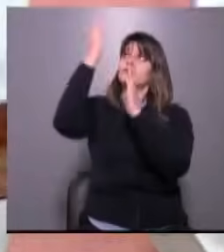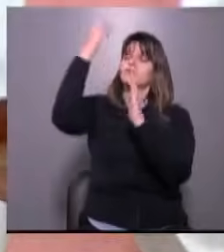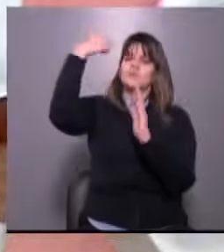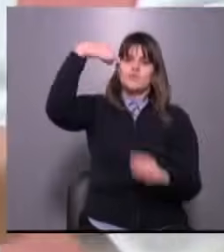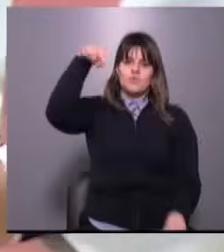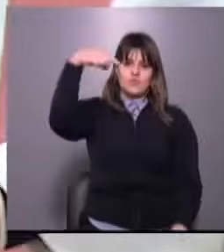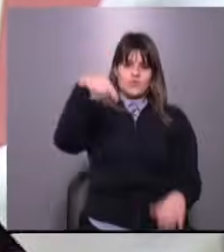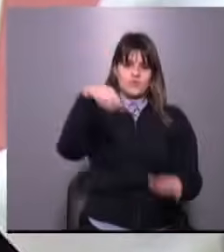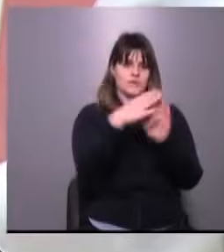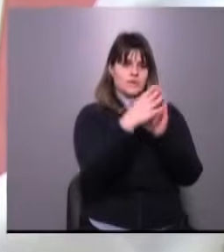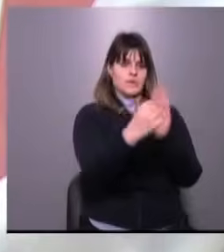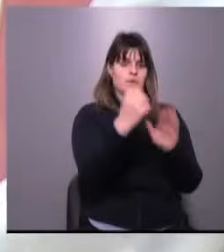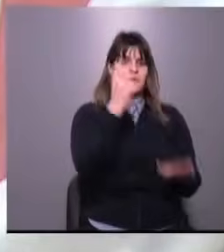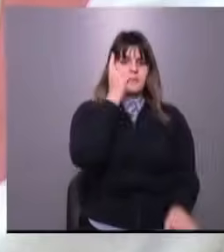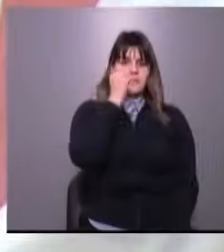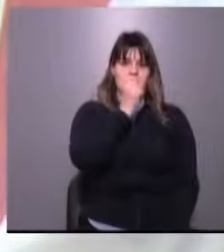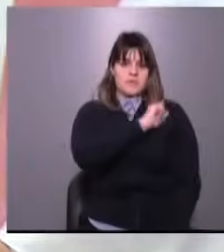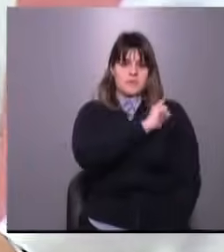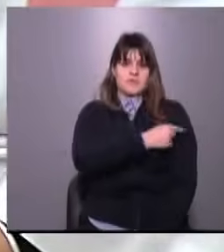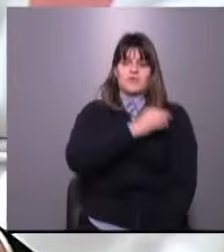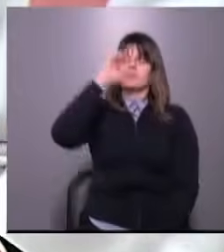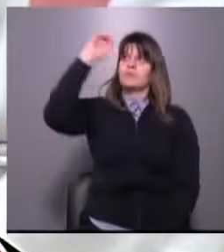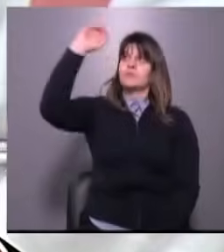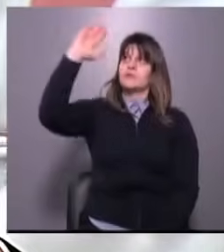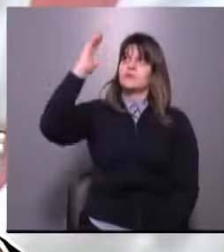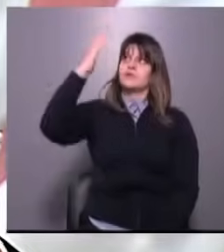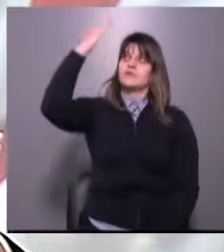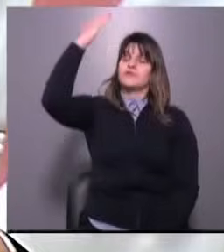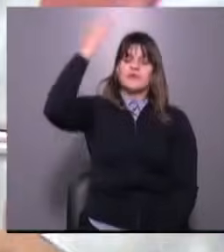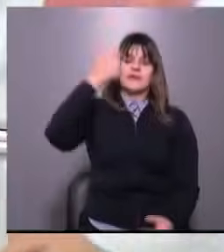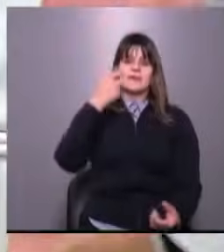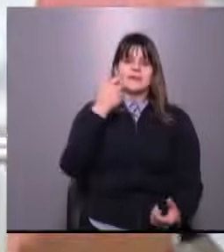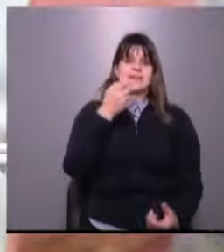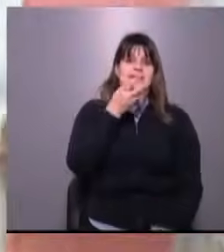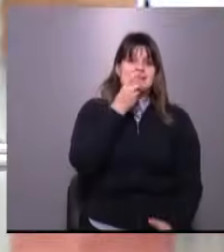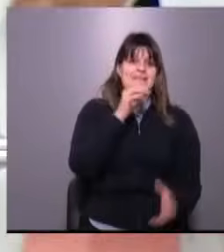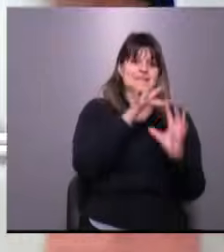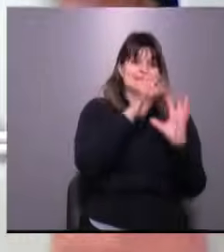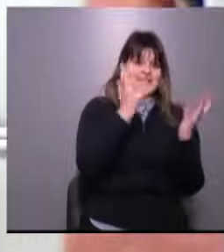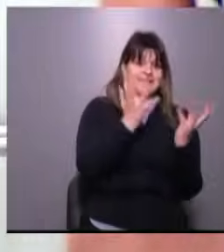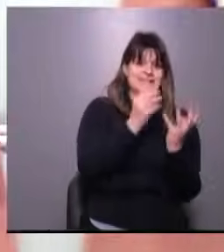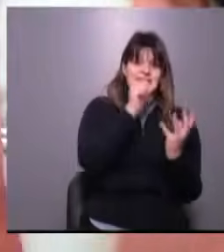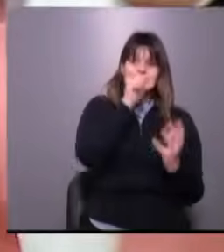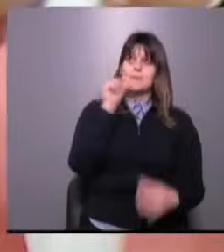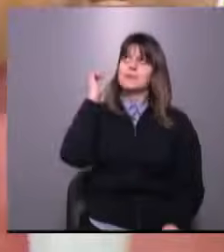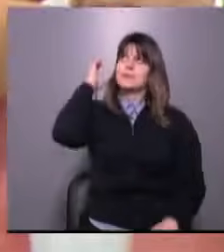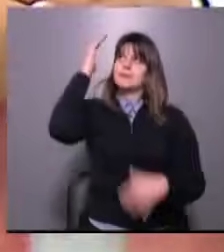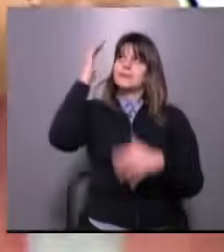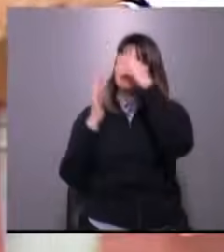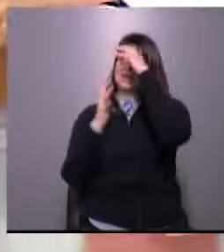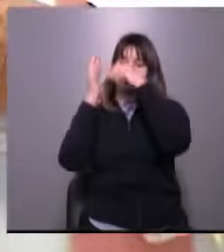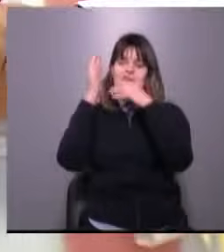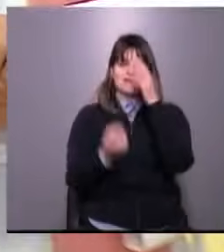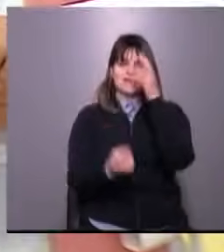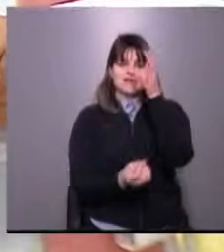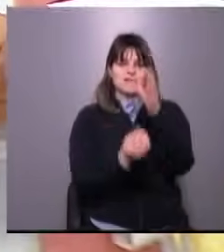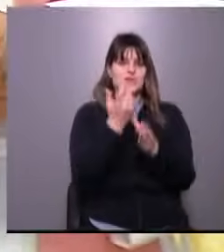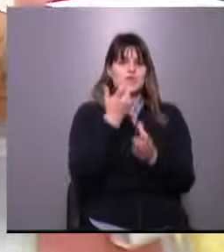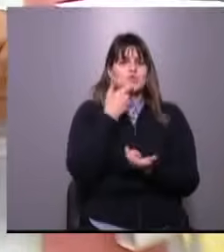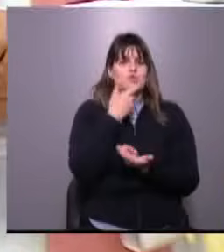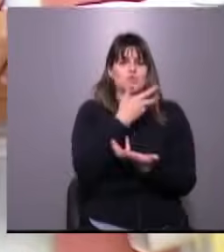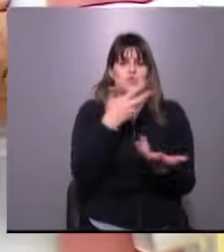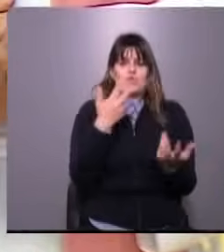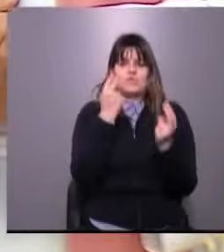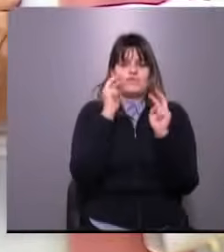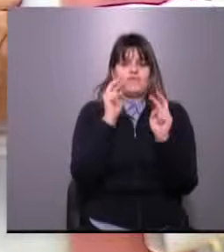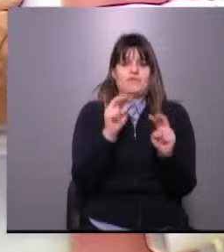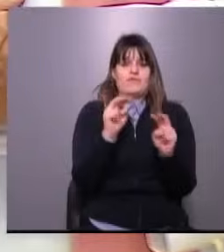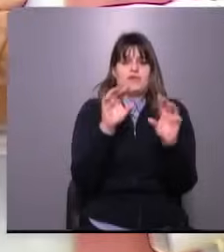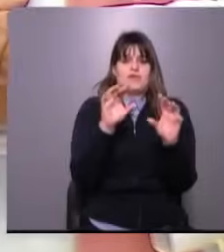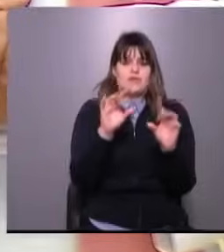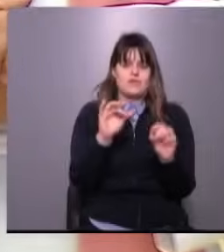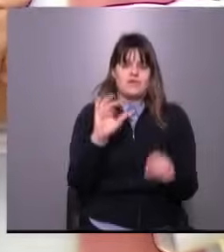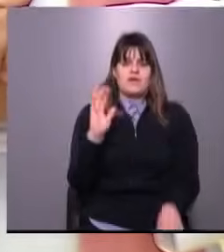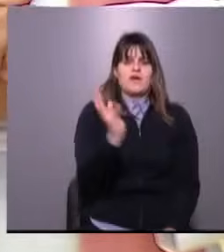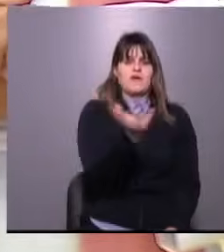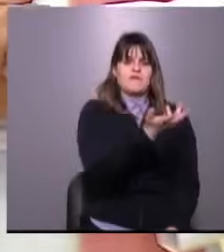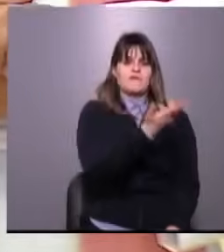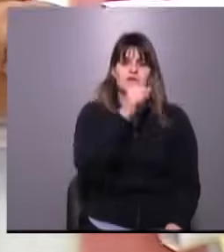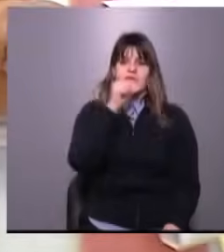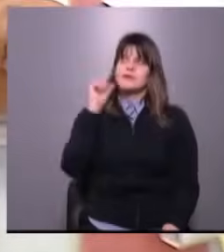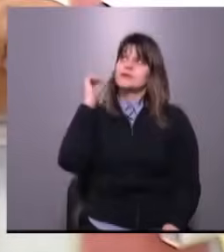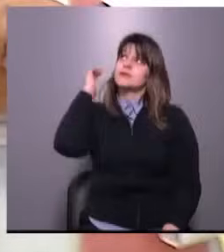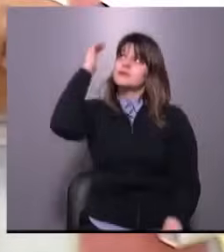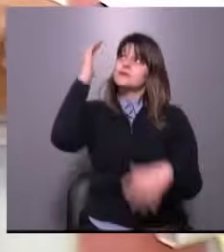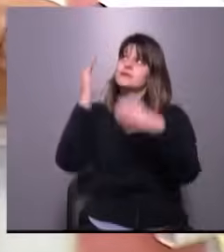Creio em um só Deus, Pai Todo-Poderoso, Criador do céu e da terra, de todas